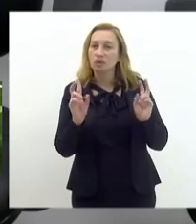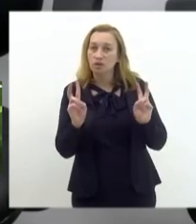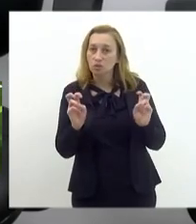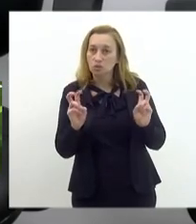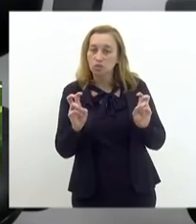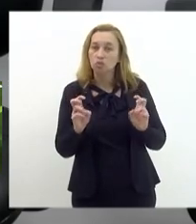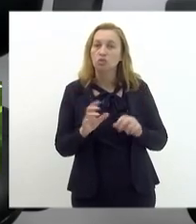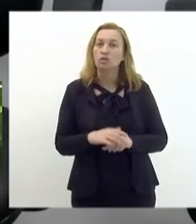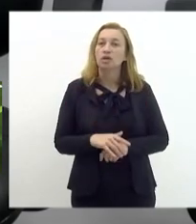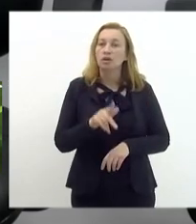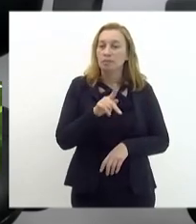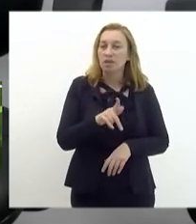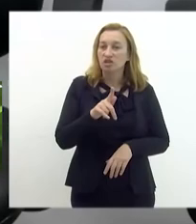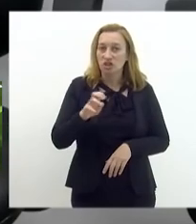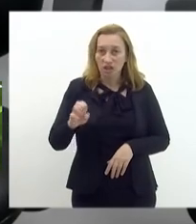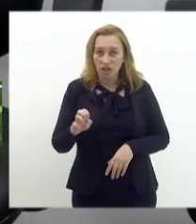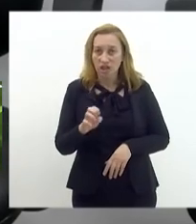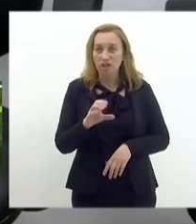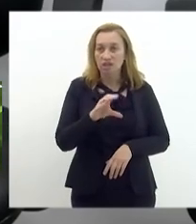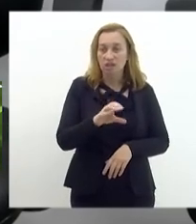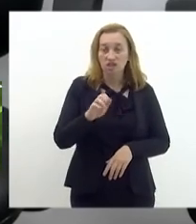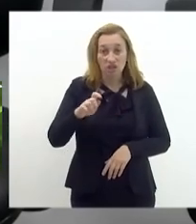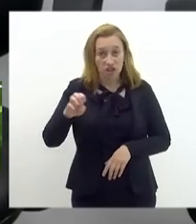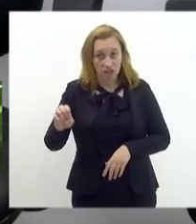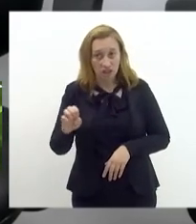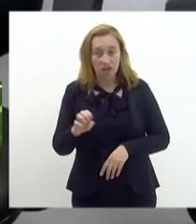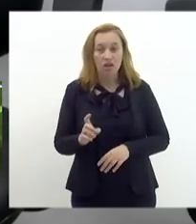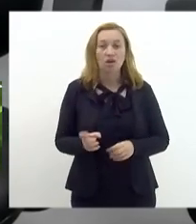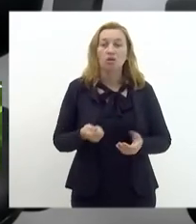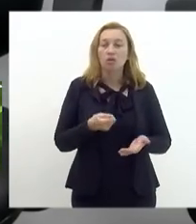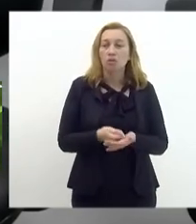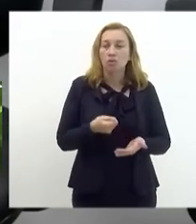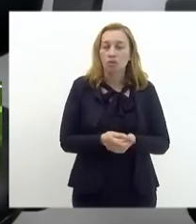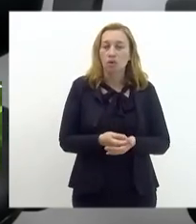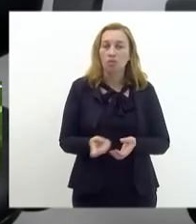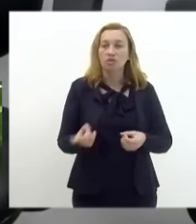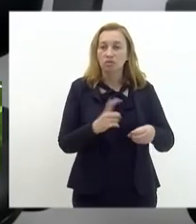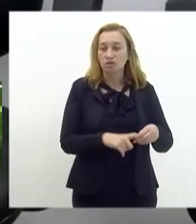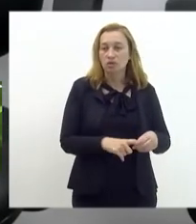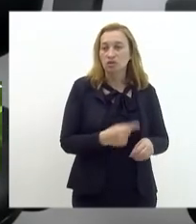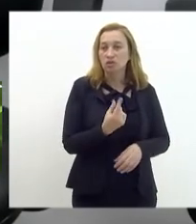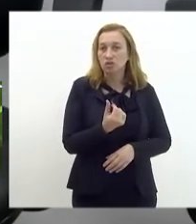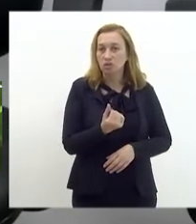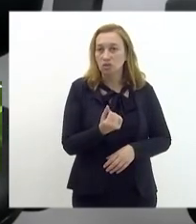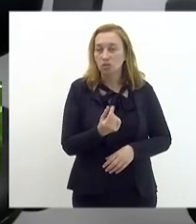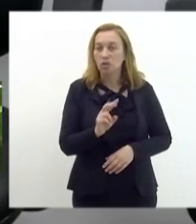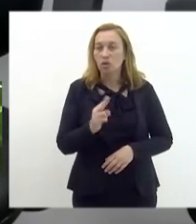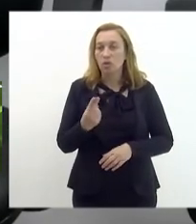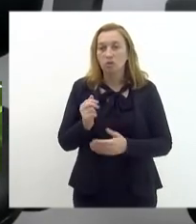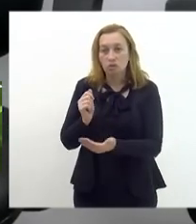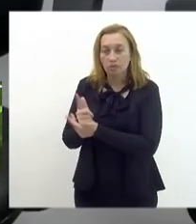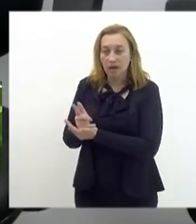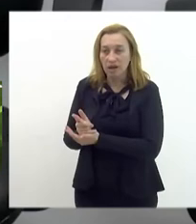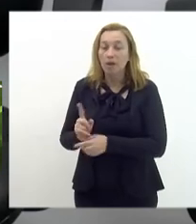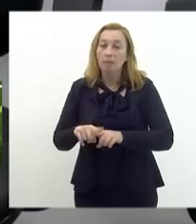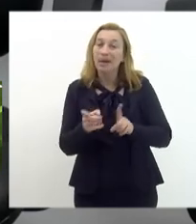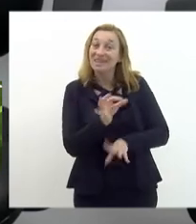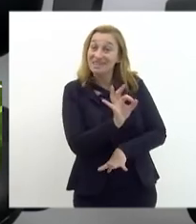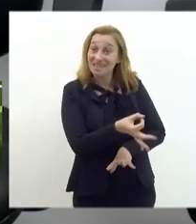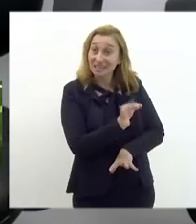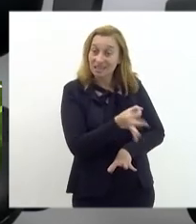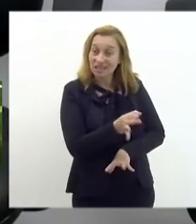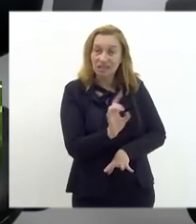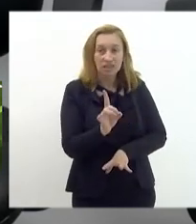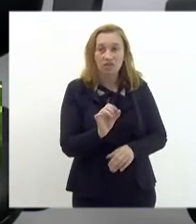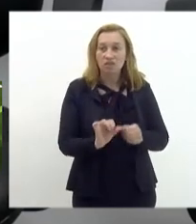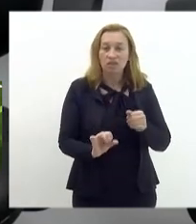em que a PGE e a CGE cobram a devolução de lucro ou a devolução da propina, mas com certeza, se não